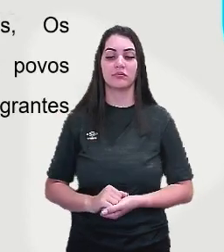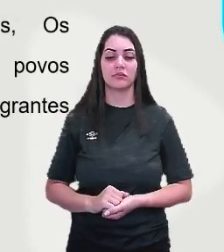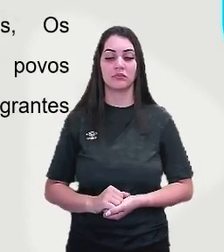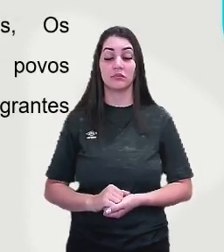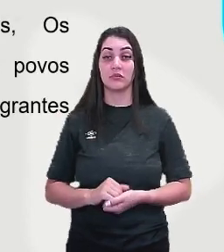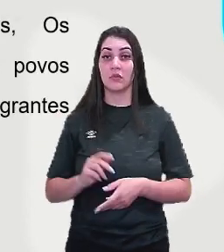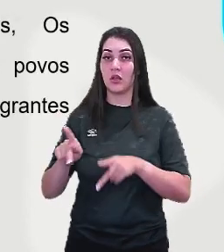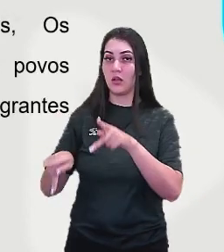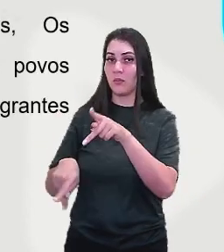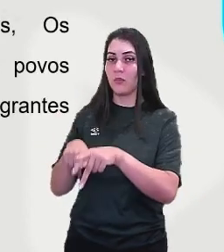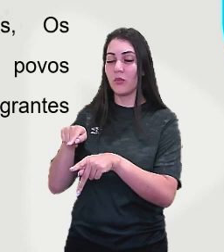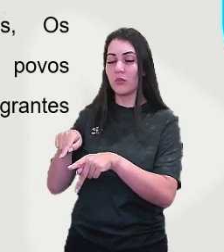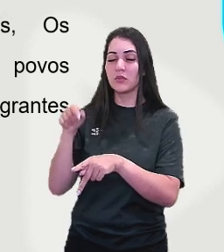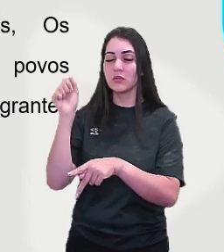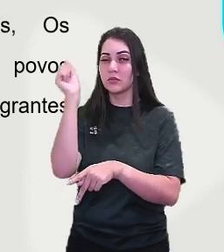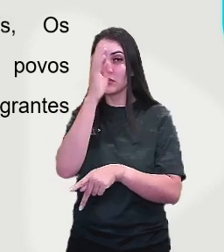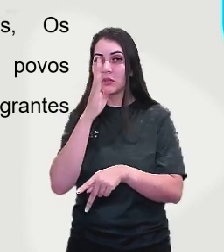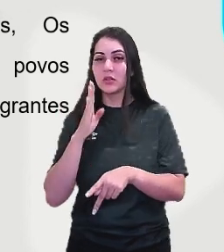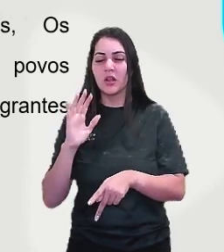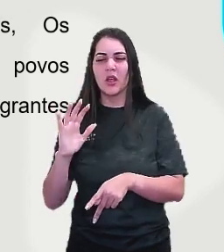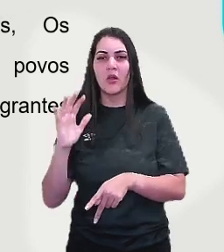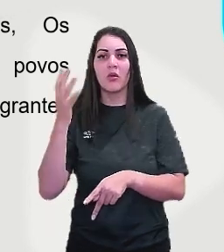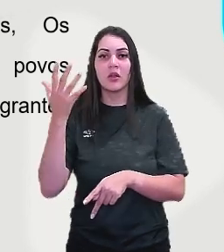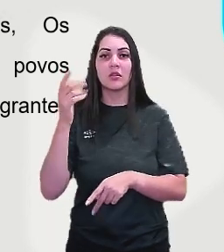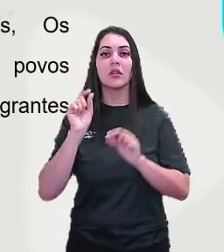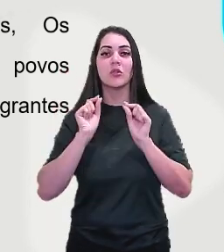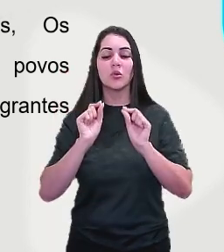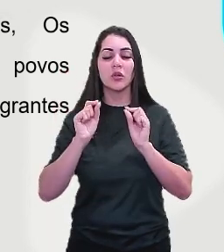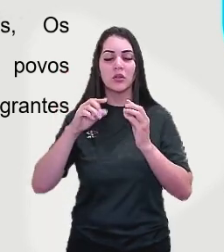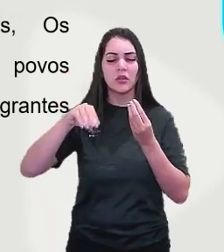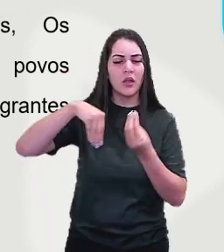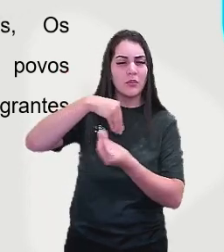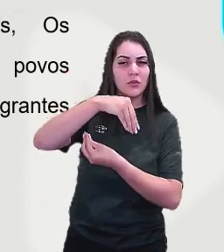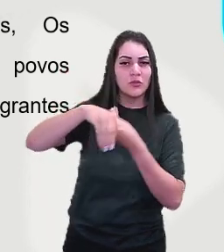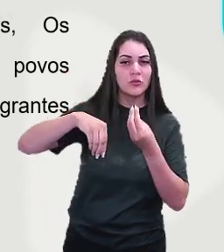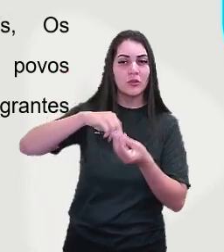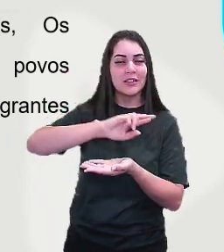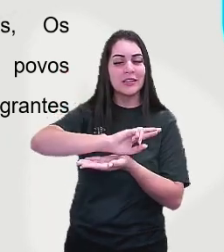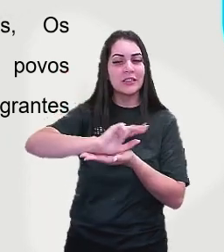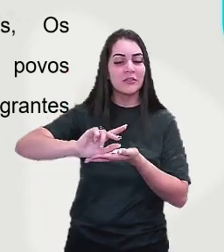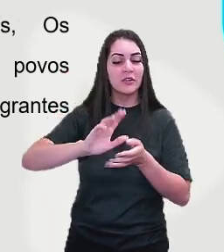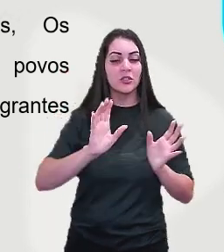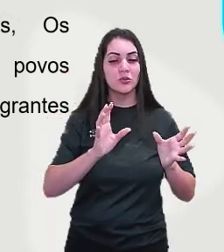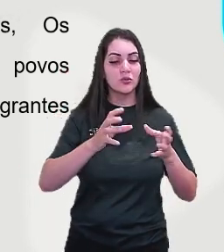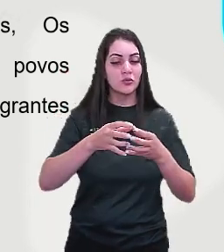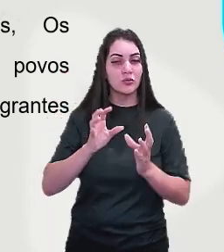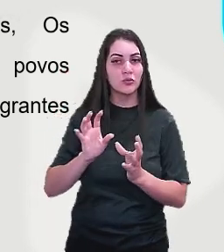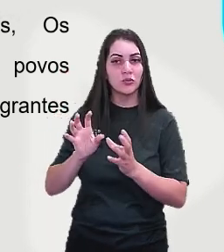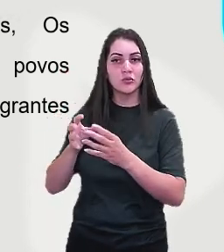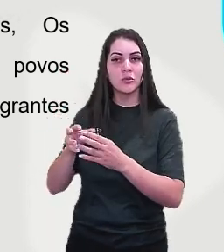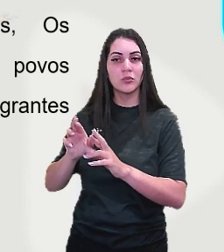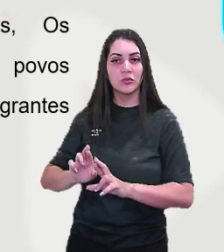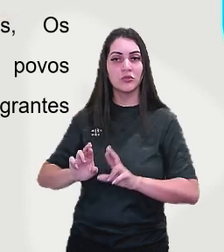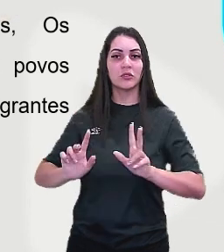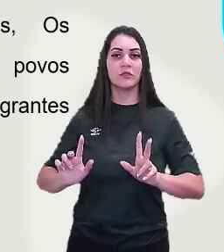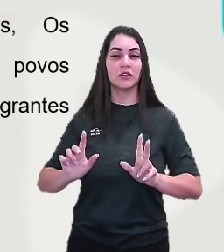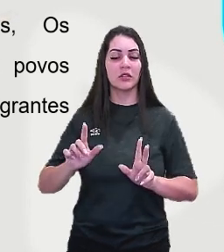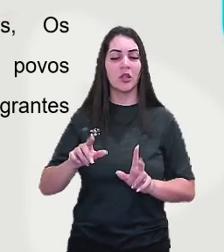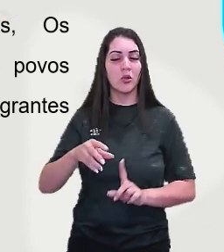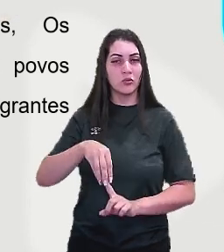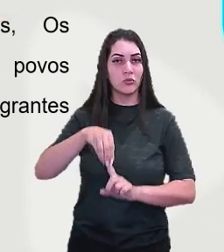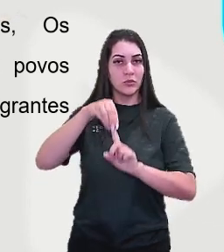A população brasileira é o resultado da miscigenação de diversos grupos diferentes. Os principais grupos foram os